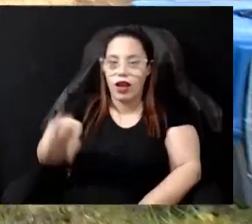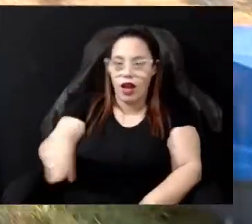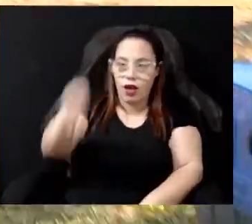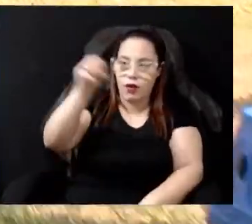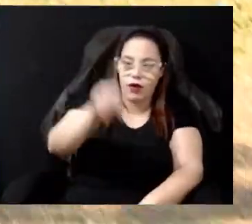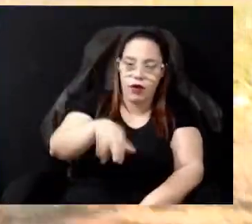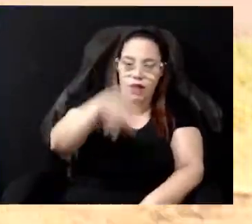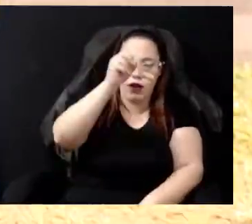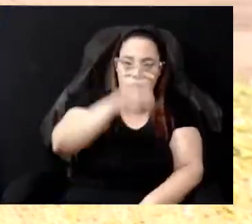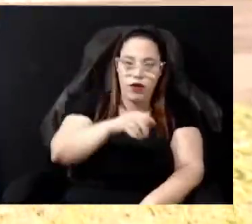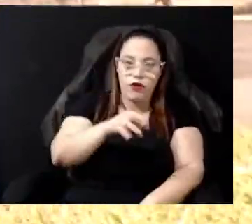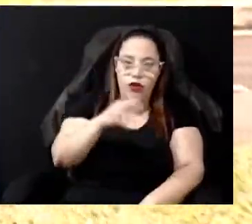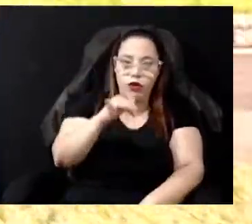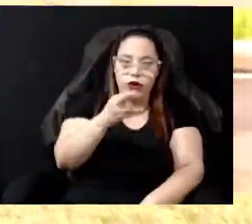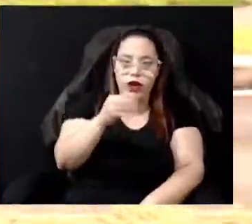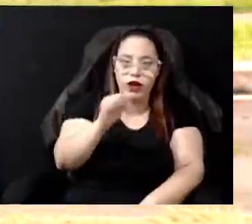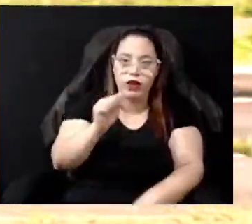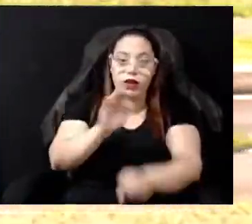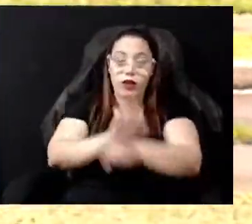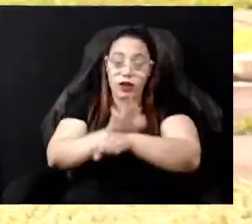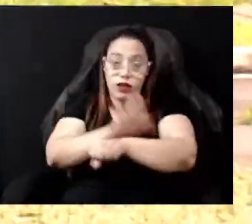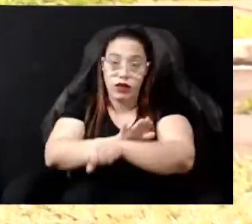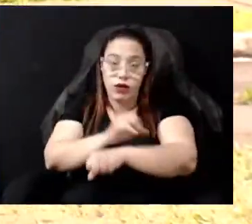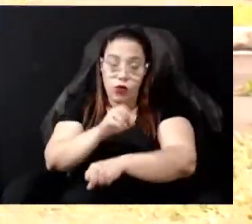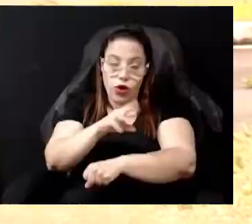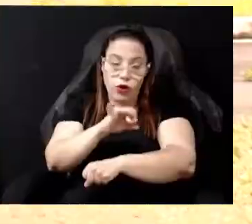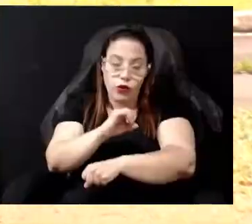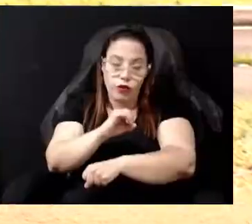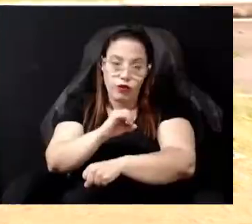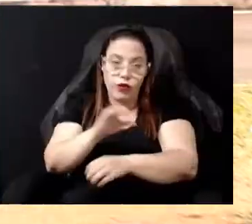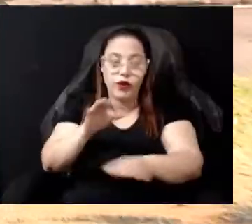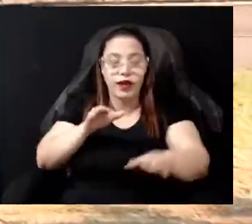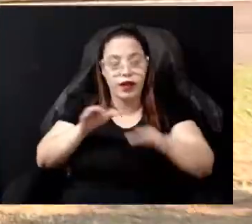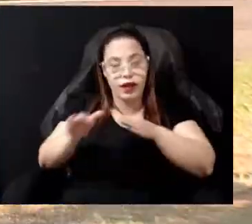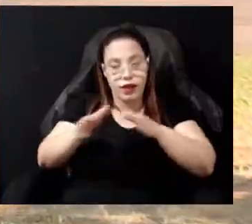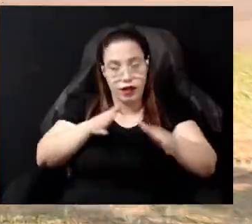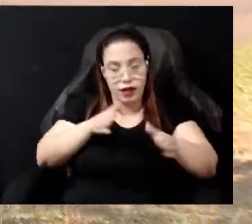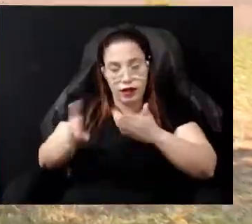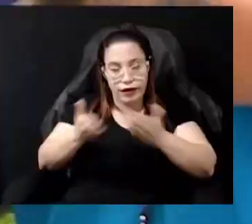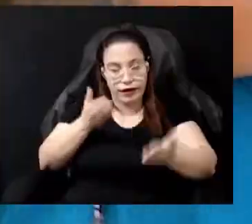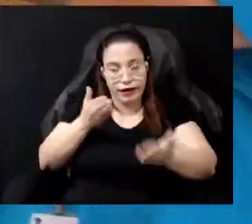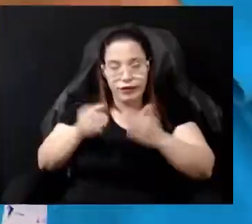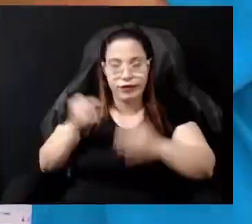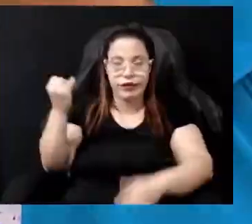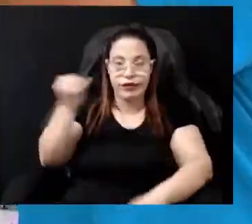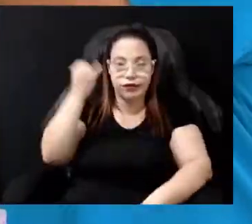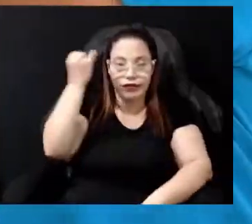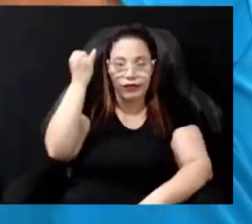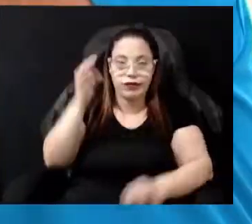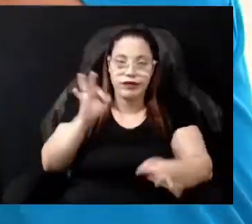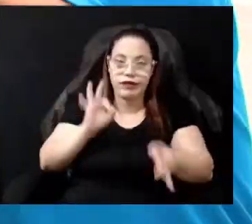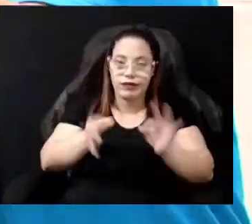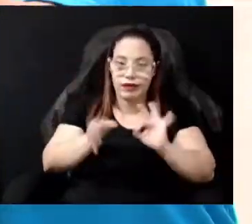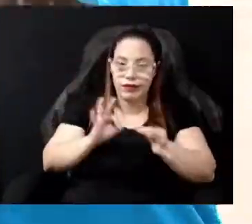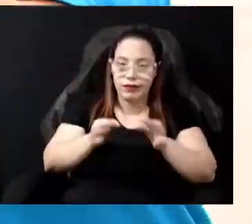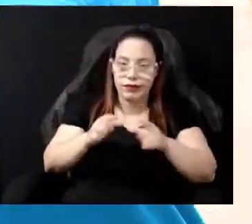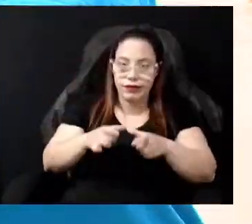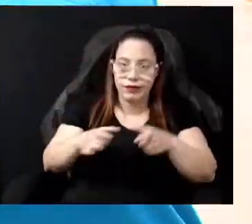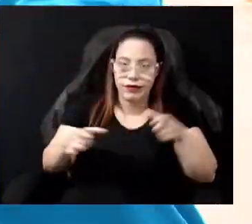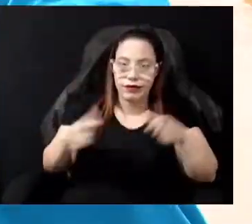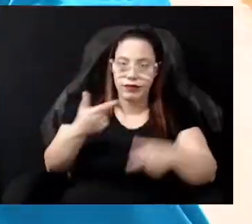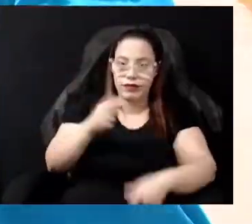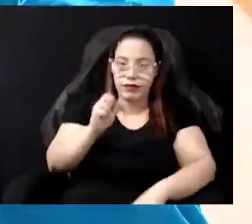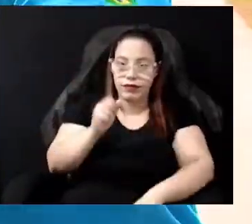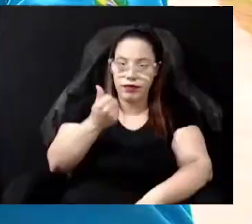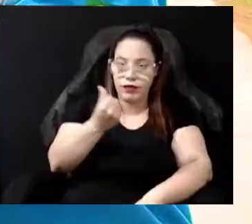ajuda a manter o ecossistema em equilíbrio. A importância da técnica é tão grande que em 2010 ela foi